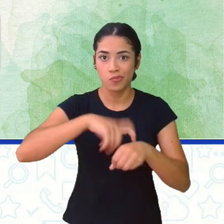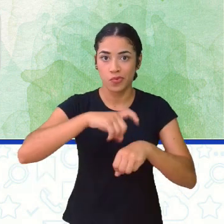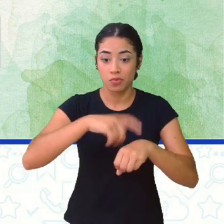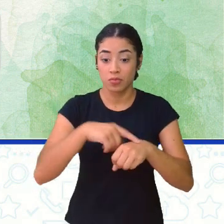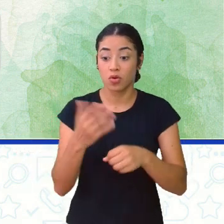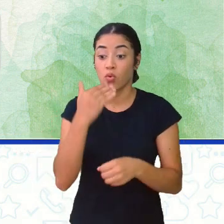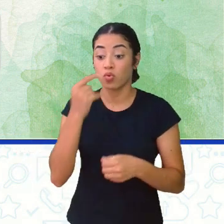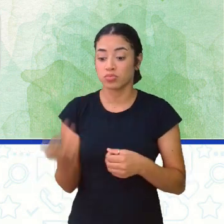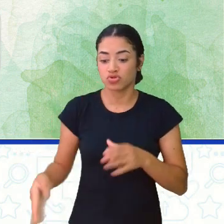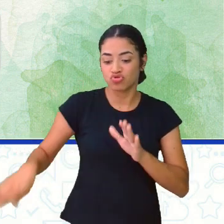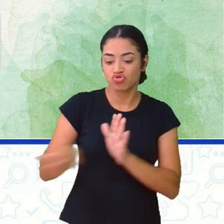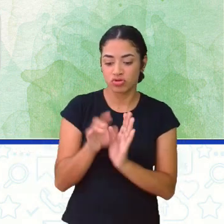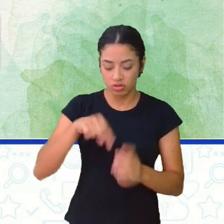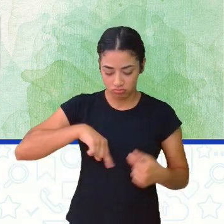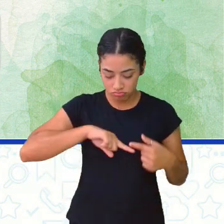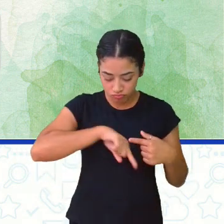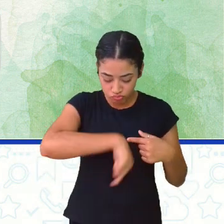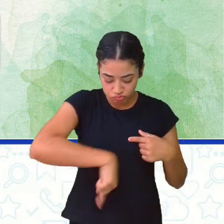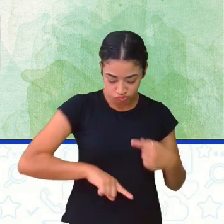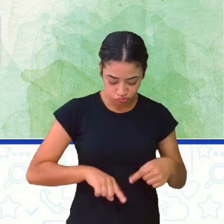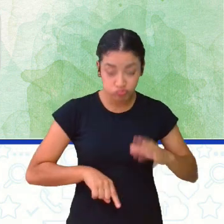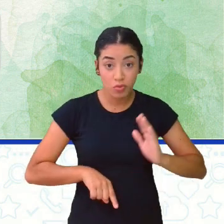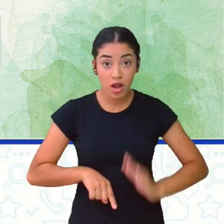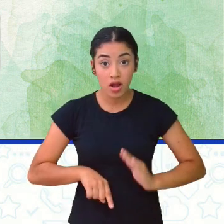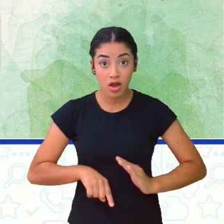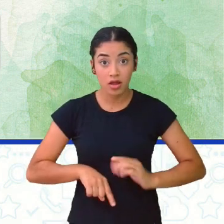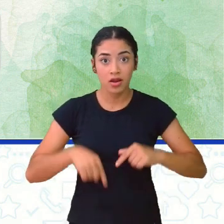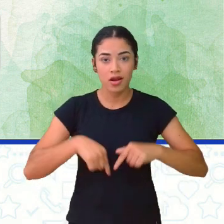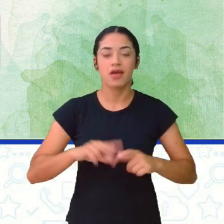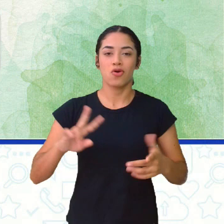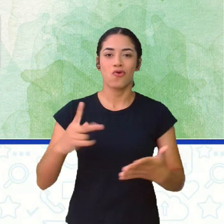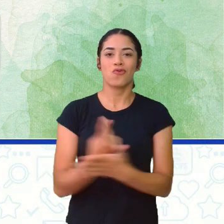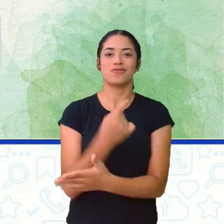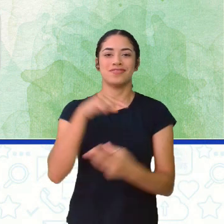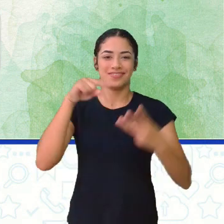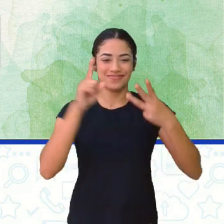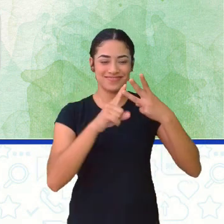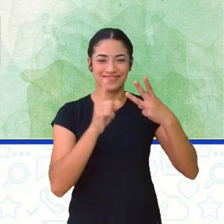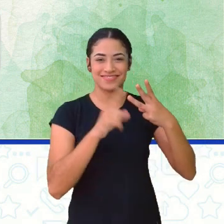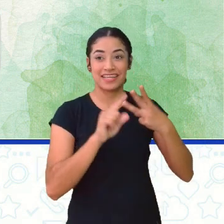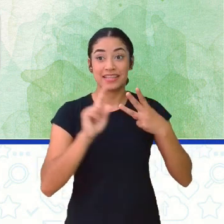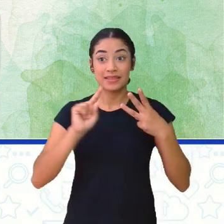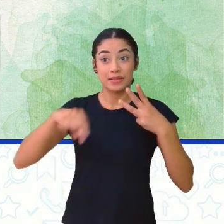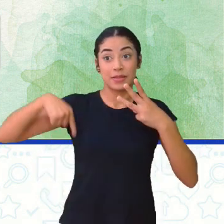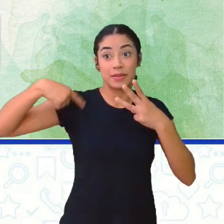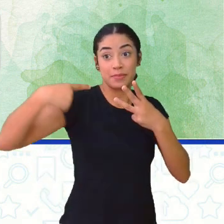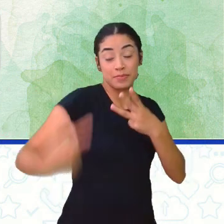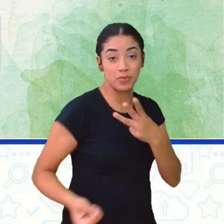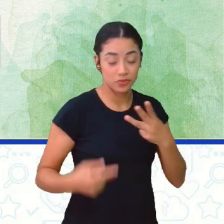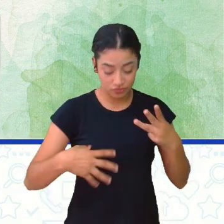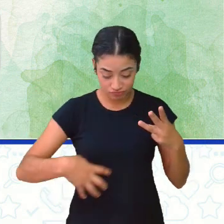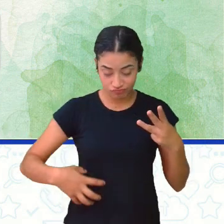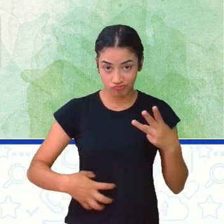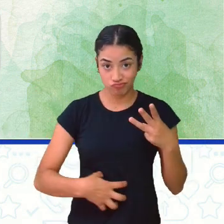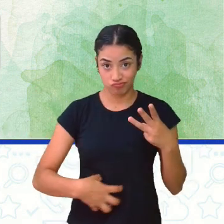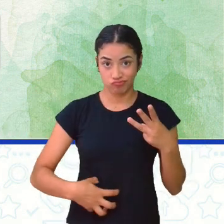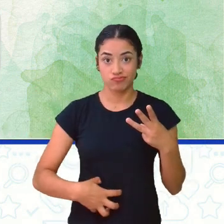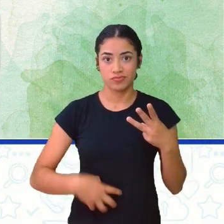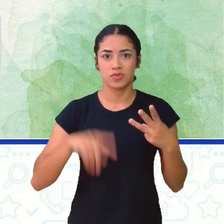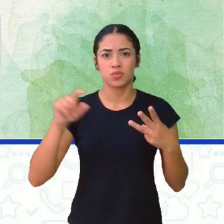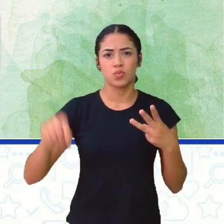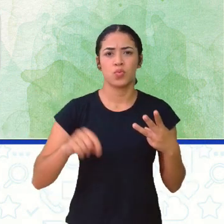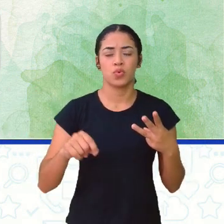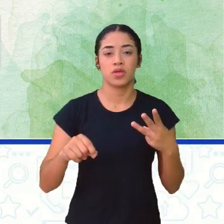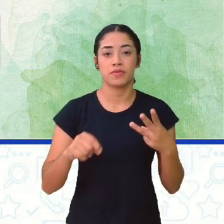estômago. E é lá no estômago que vai acontecer a digestão. Depois vai passar para os nossos intestinos, onde vão